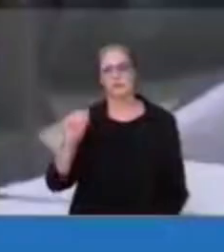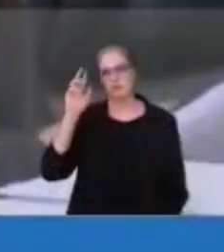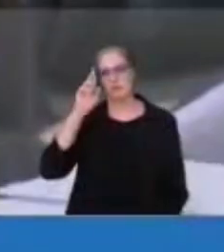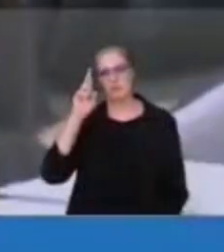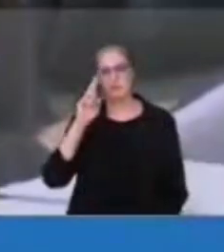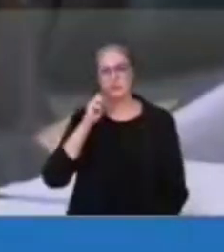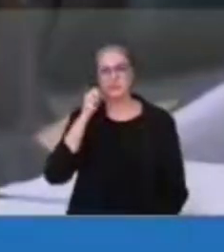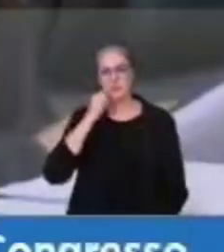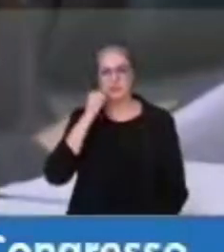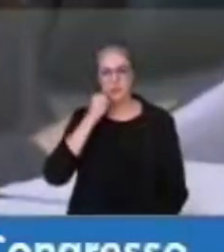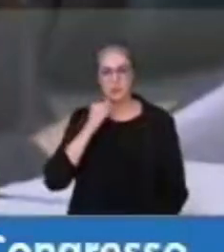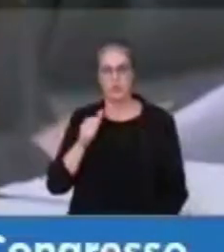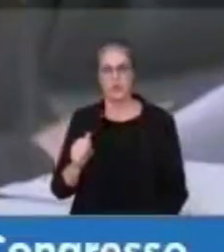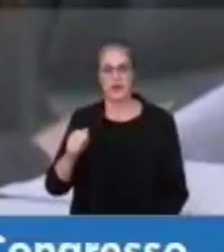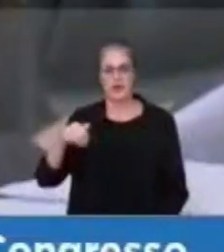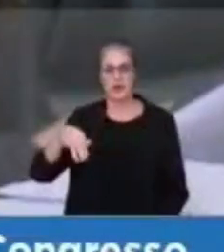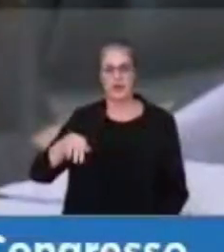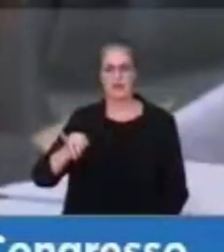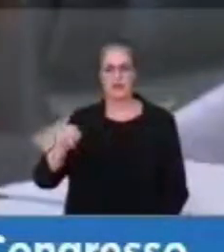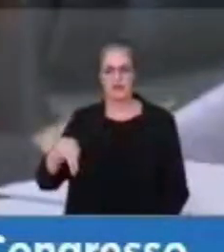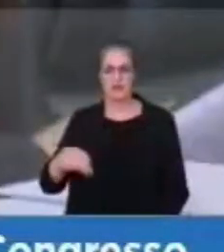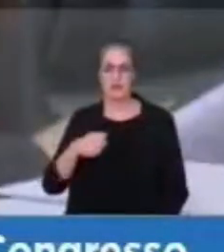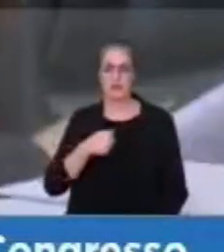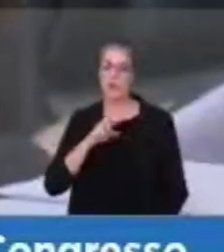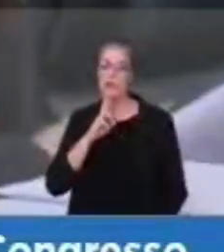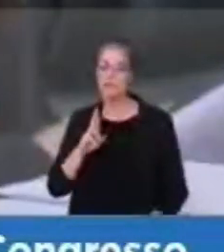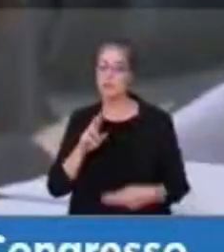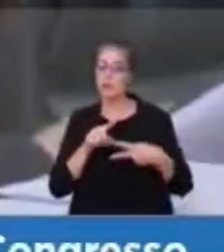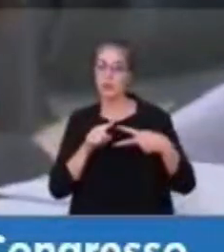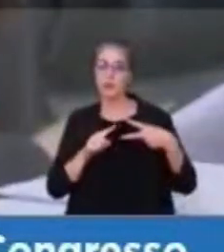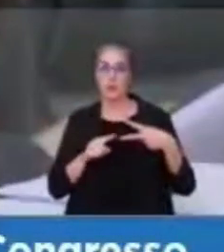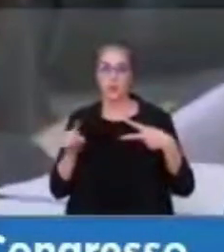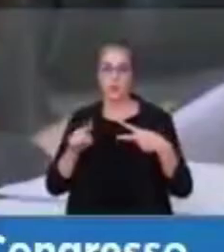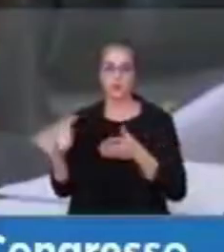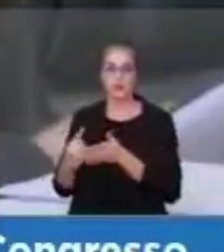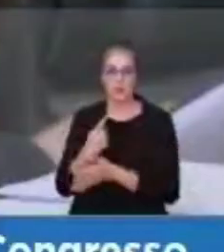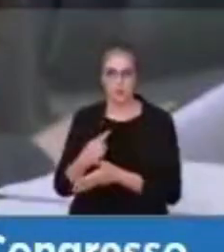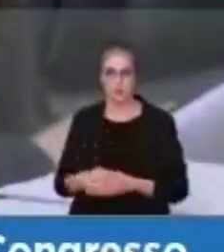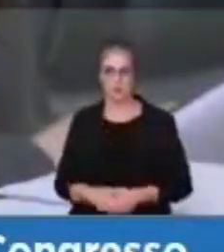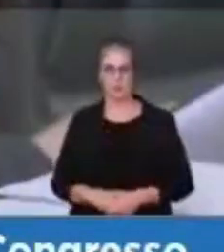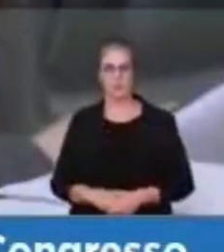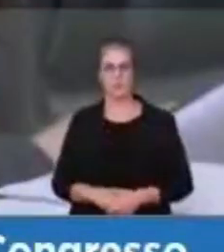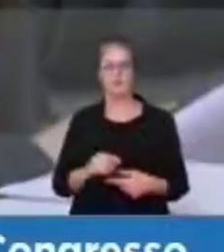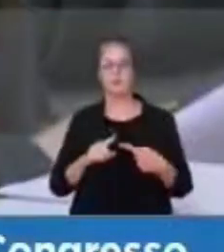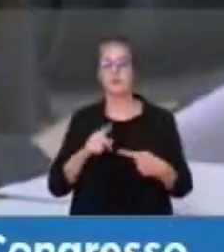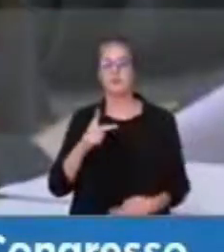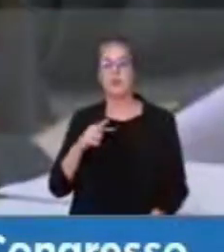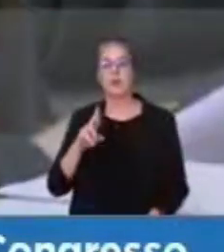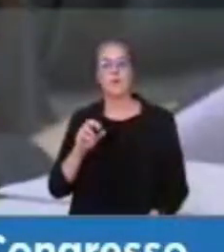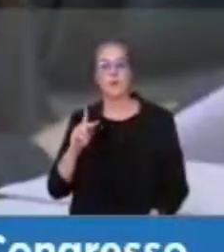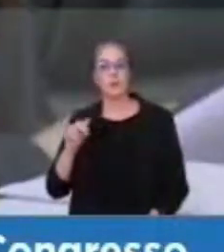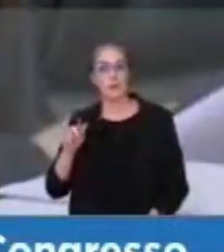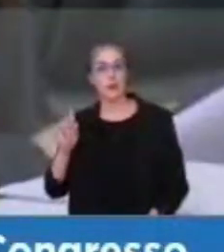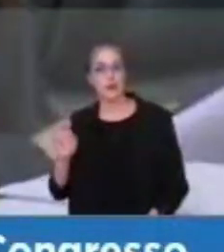Amin, lhe respondo sobre as duas questões que Vossa Excelência aqui me indaga. Em relação ao Propag, eu fui procurado